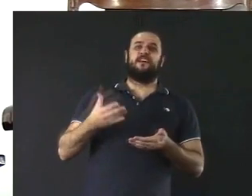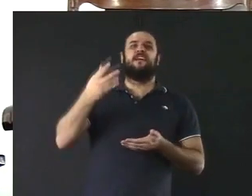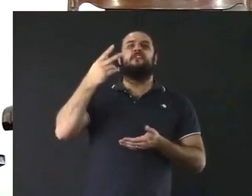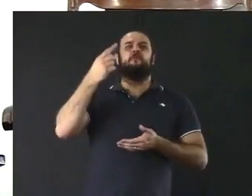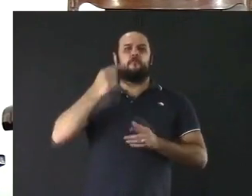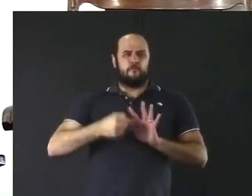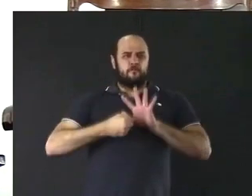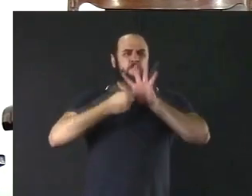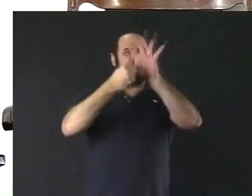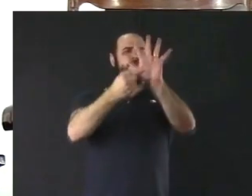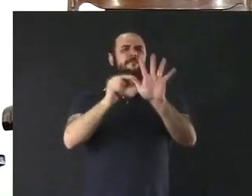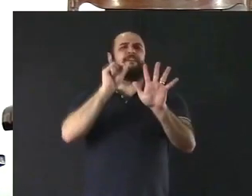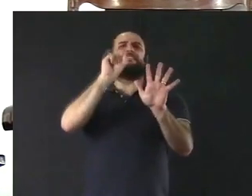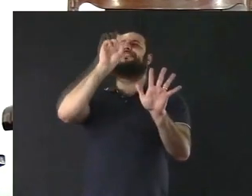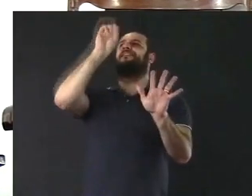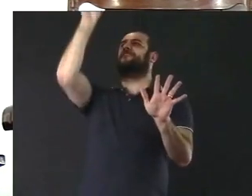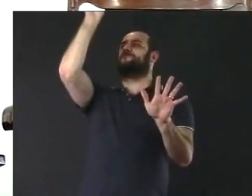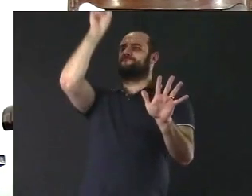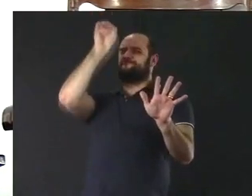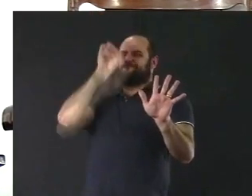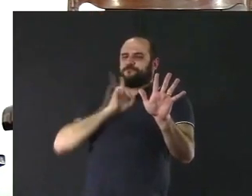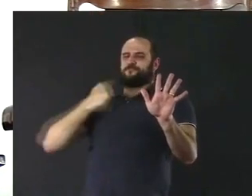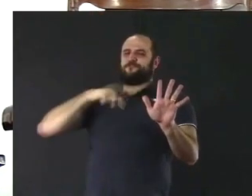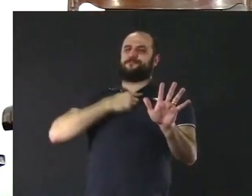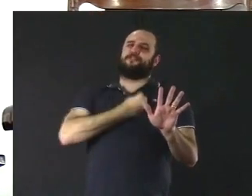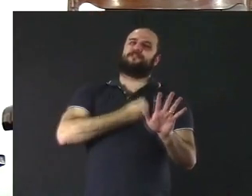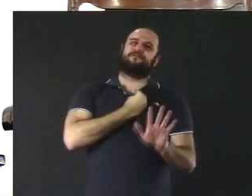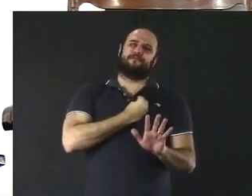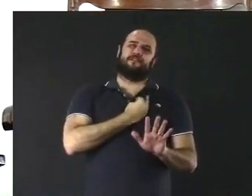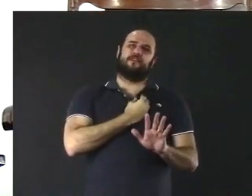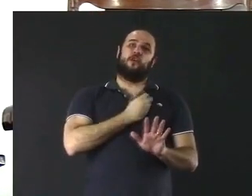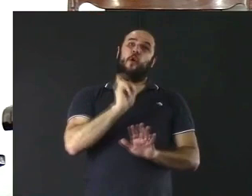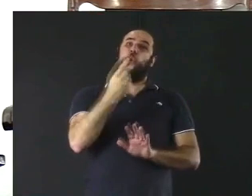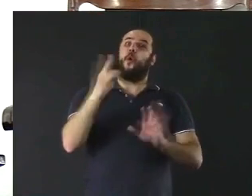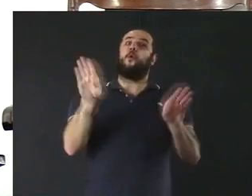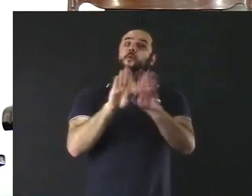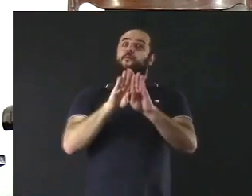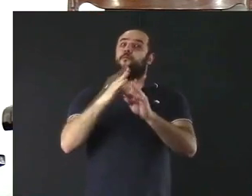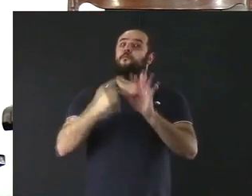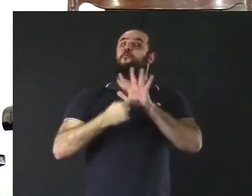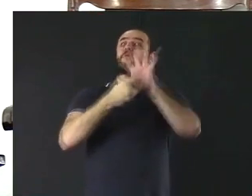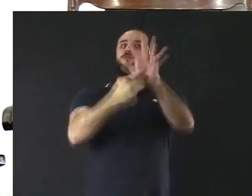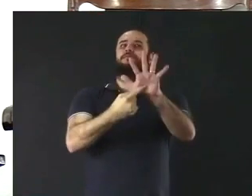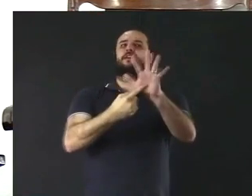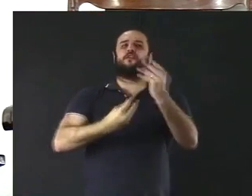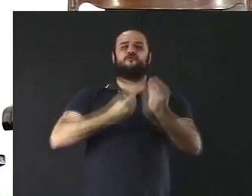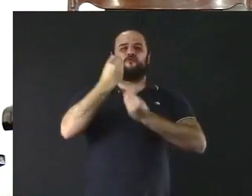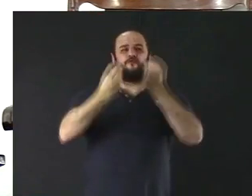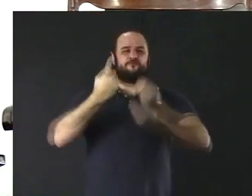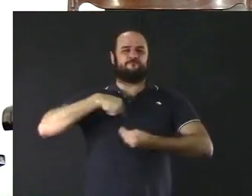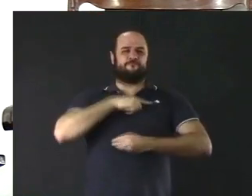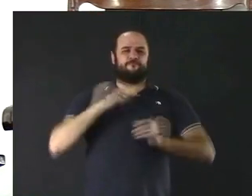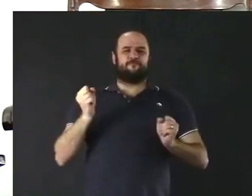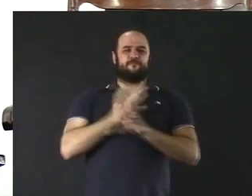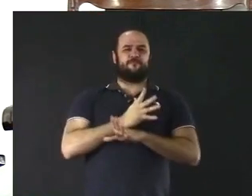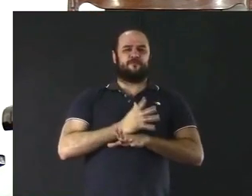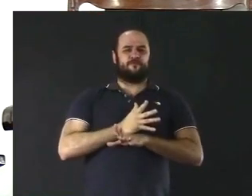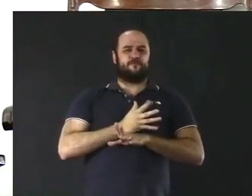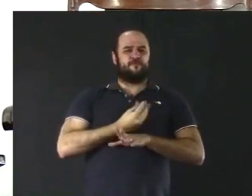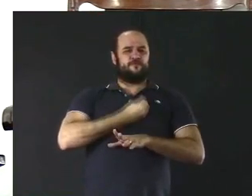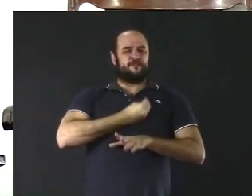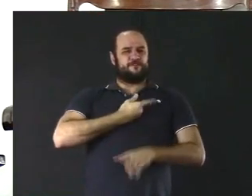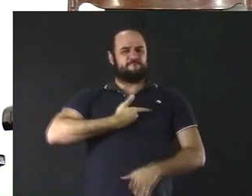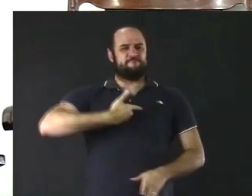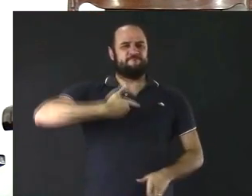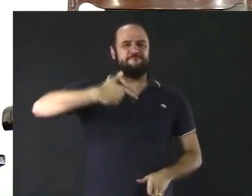em nós, ou revelará o tipo de preparo que eu tive durante essa caminhada para